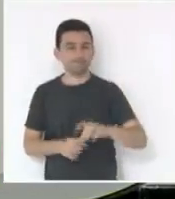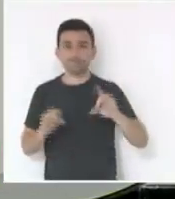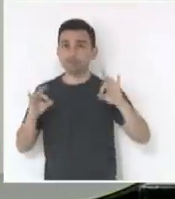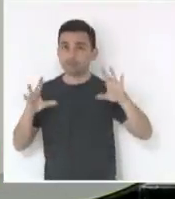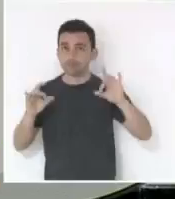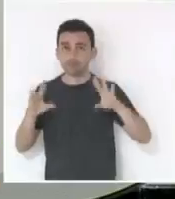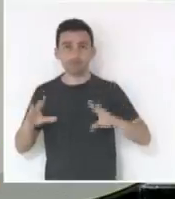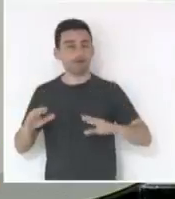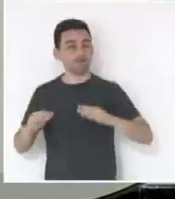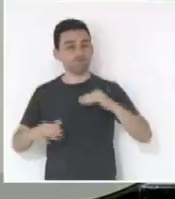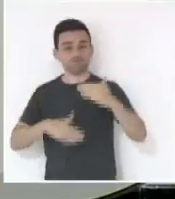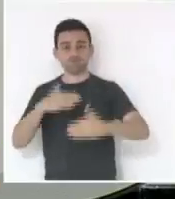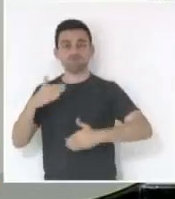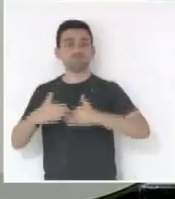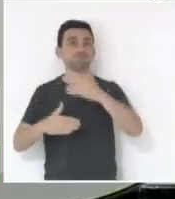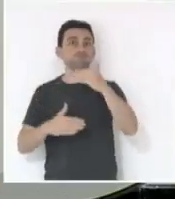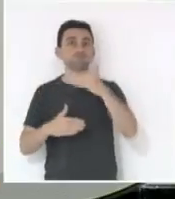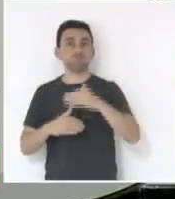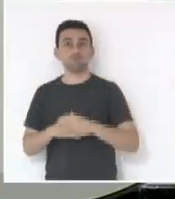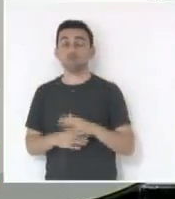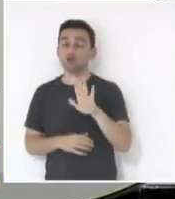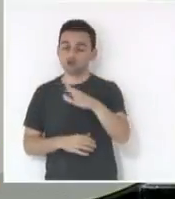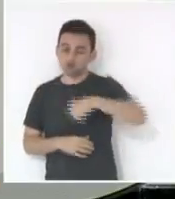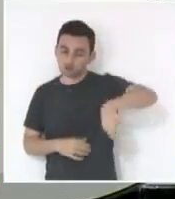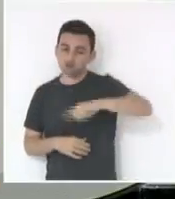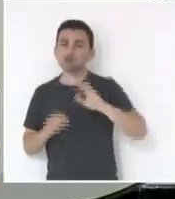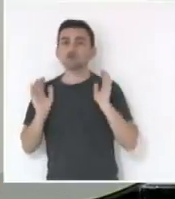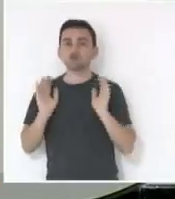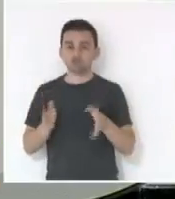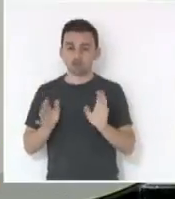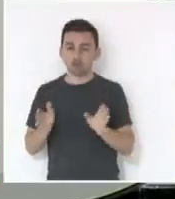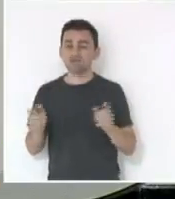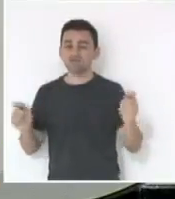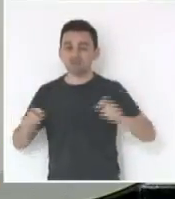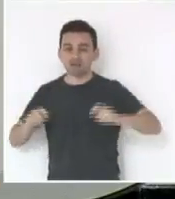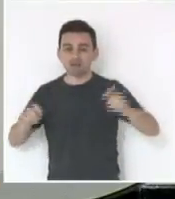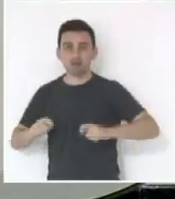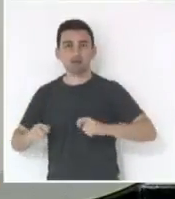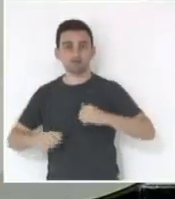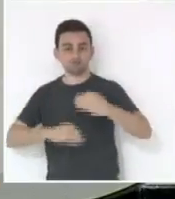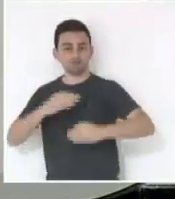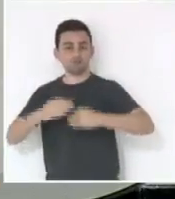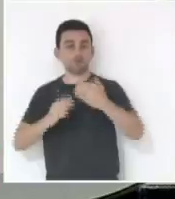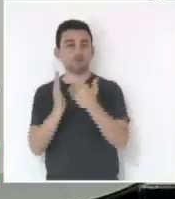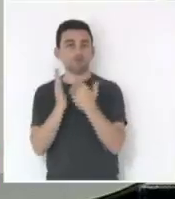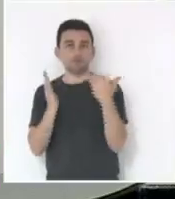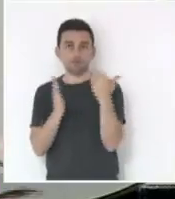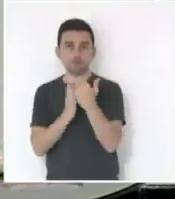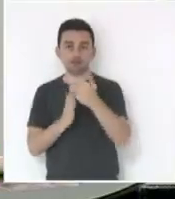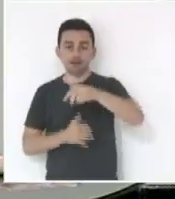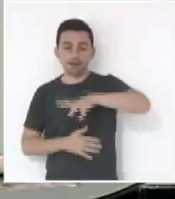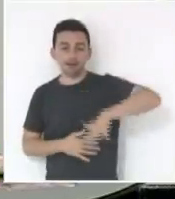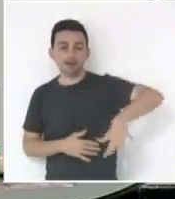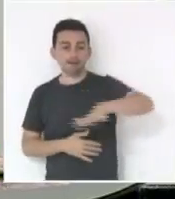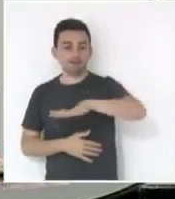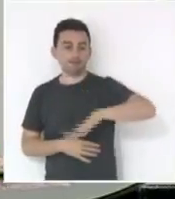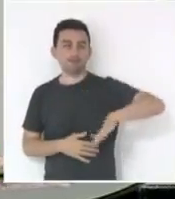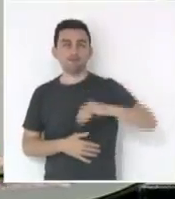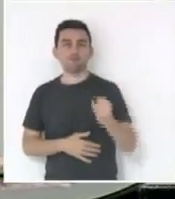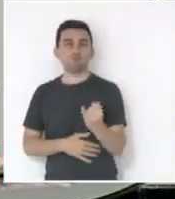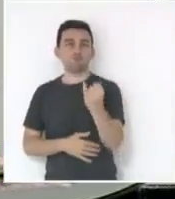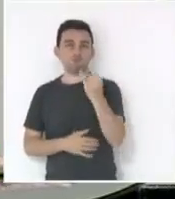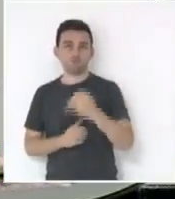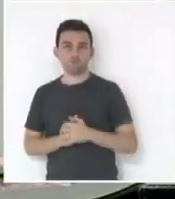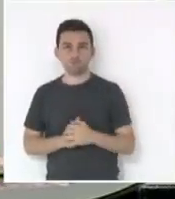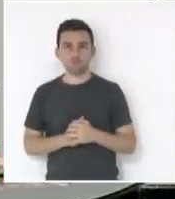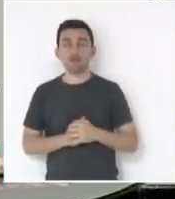grandes potencialidades, mas nós já poderíamos ter avançado muito mais em áreas importantes e vitais. Falo isso